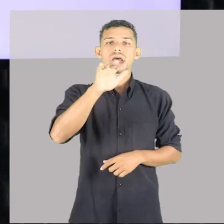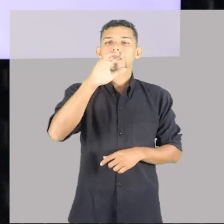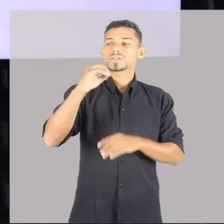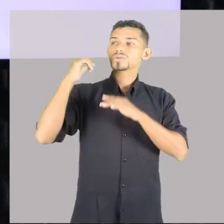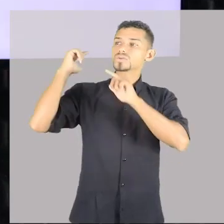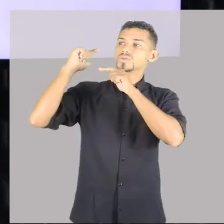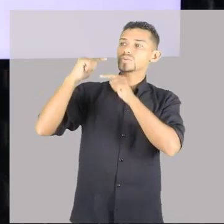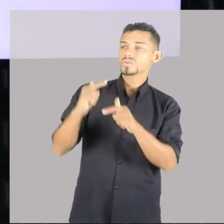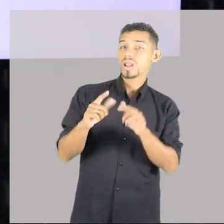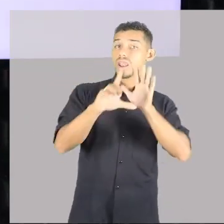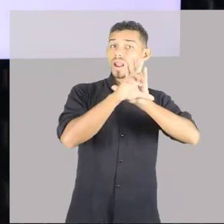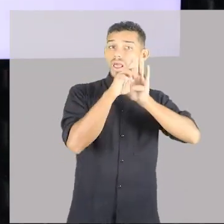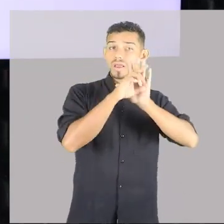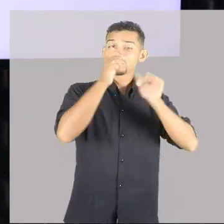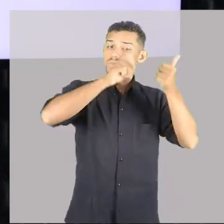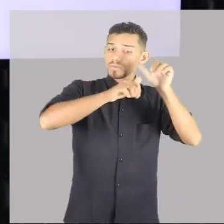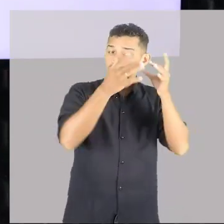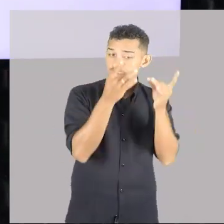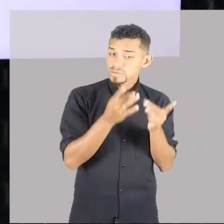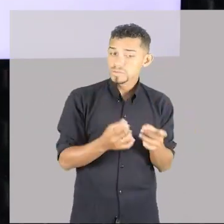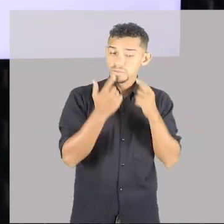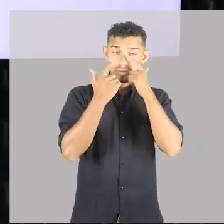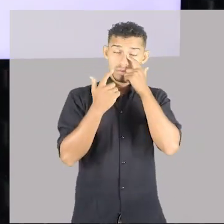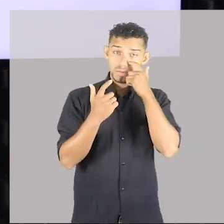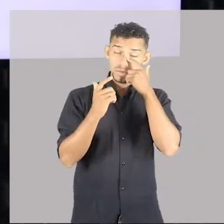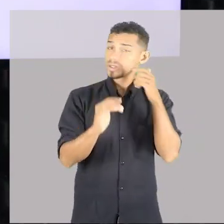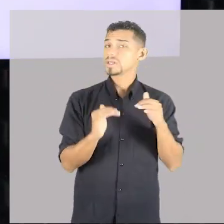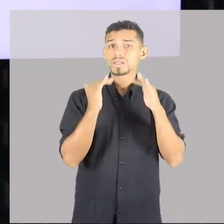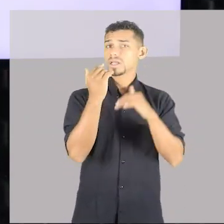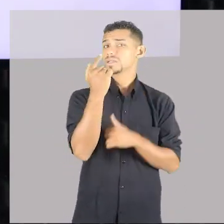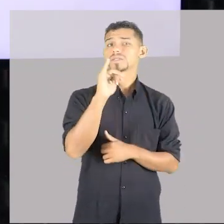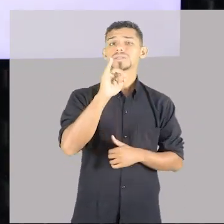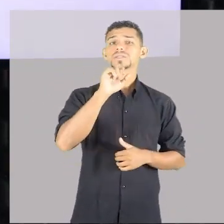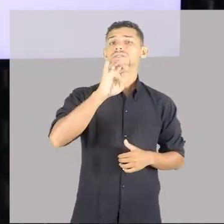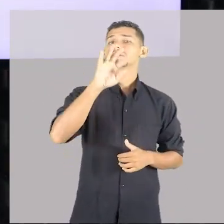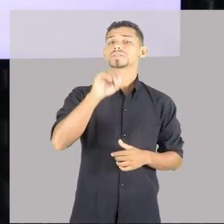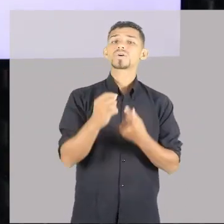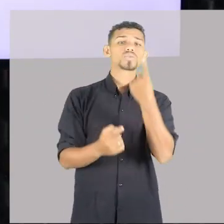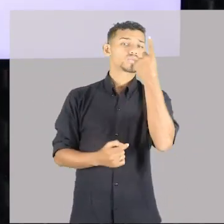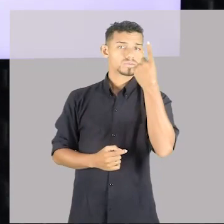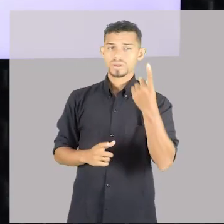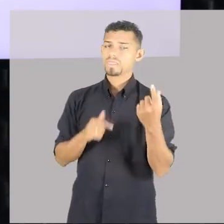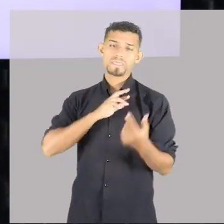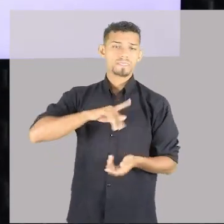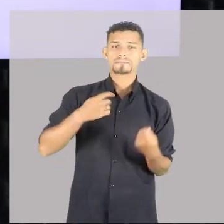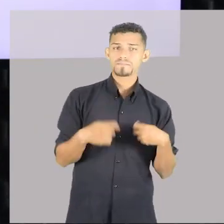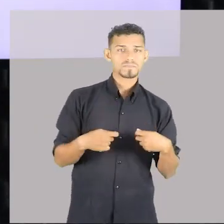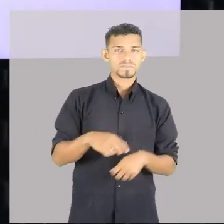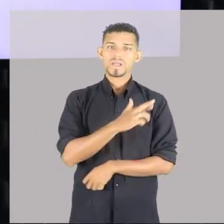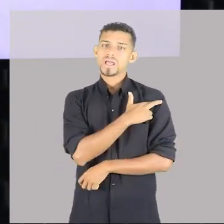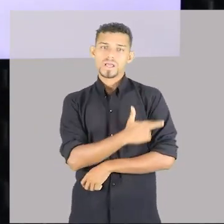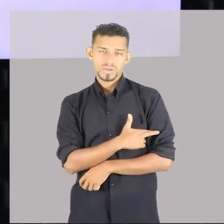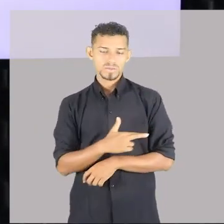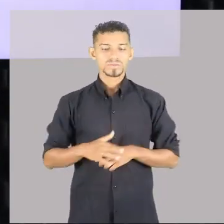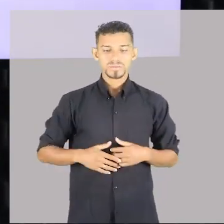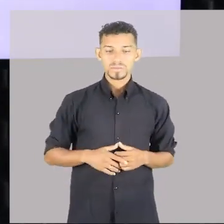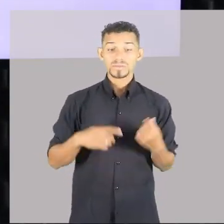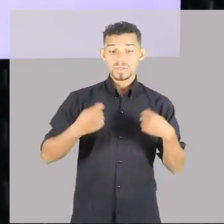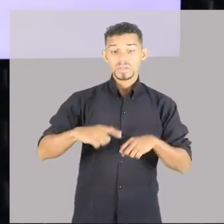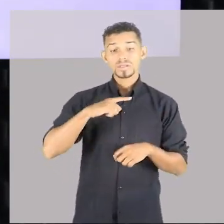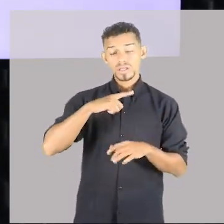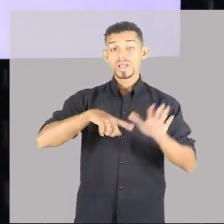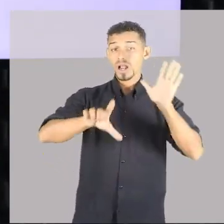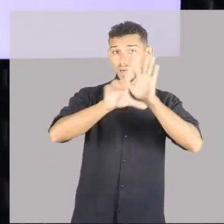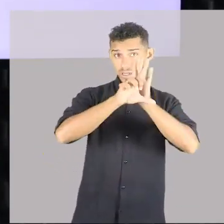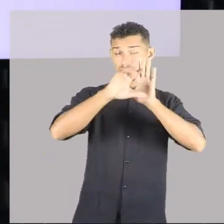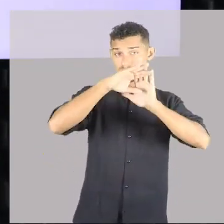leis específicas que prevêem decisão em instância única, ou isto é, não é passível de recurso. Então ele tem previsto, conforme